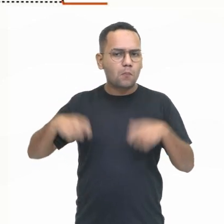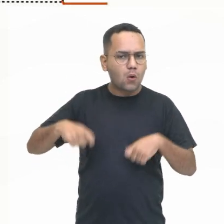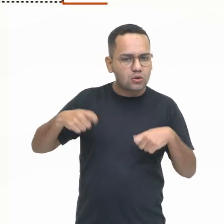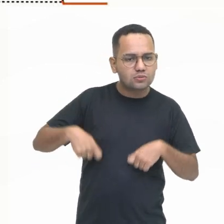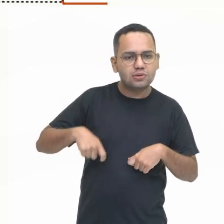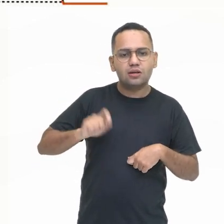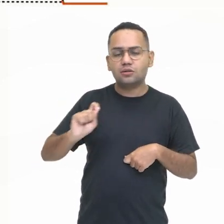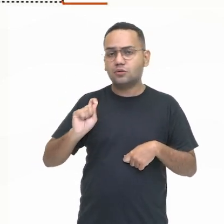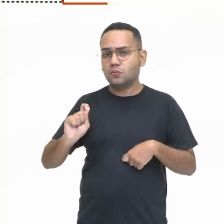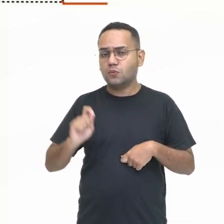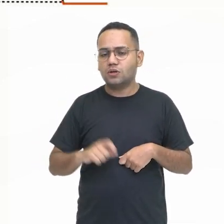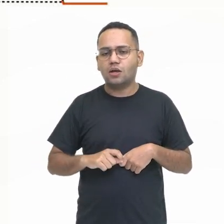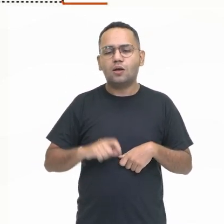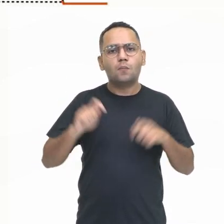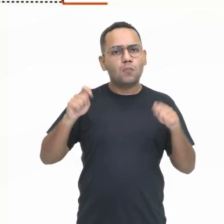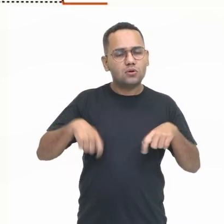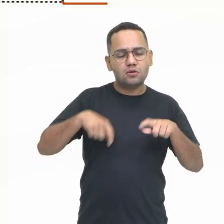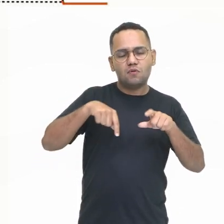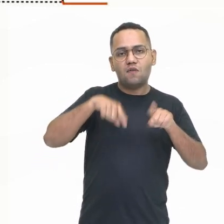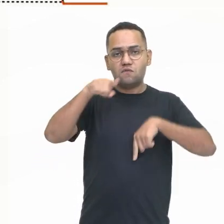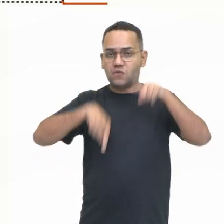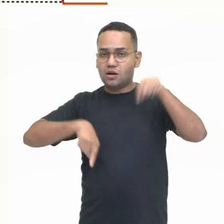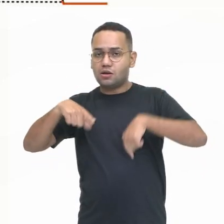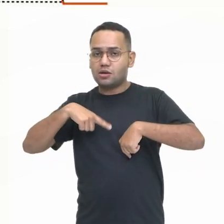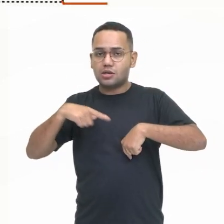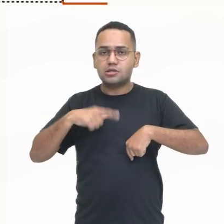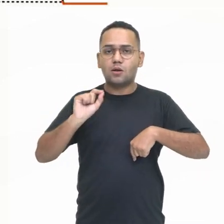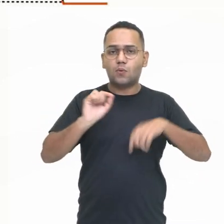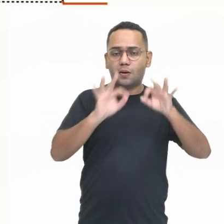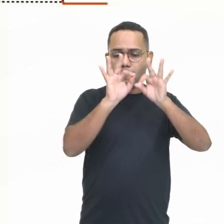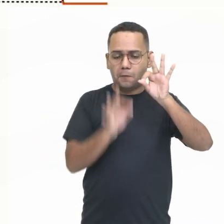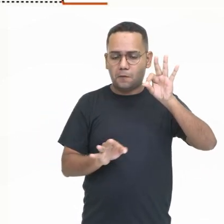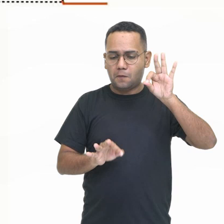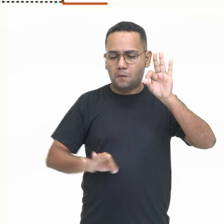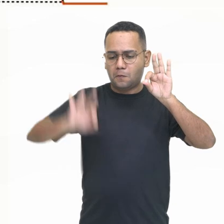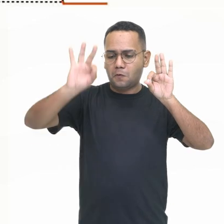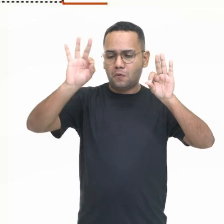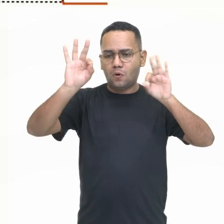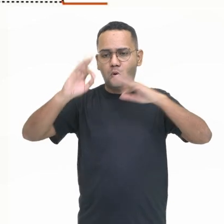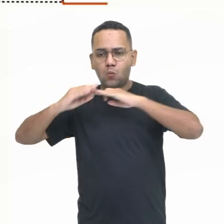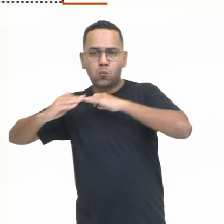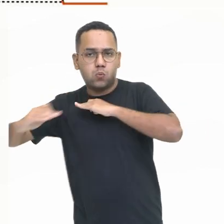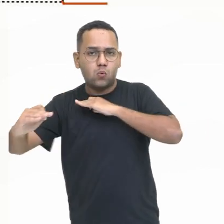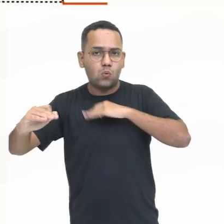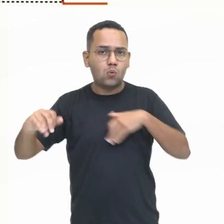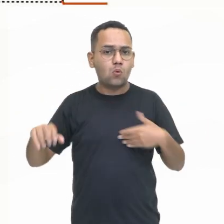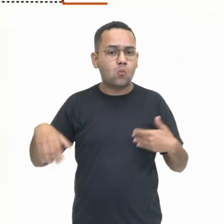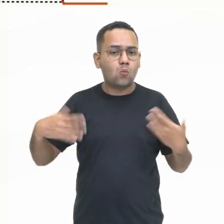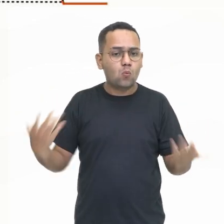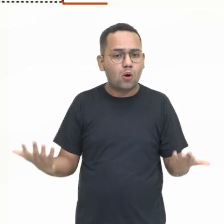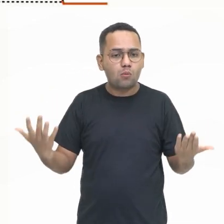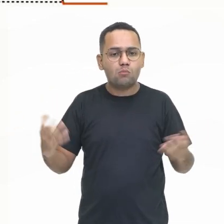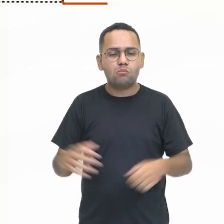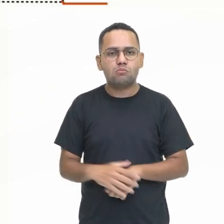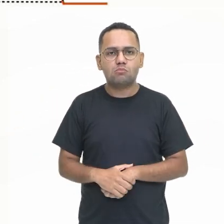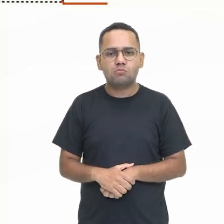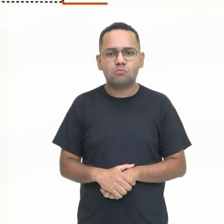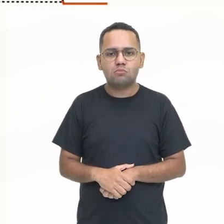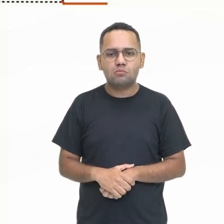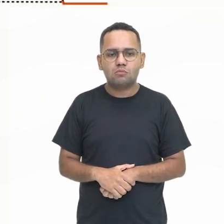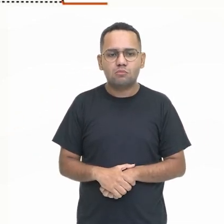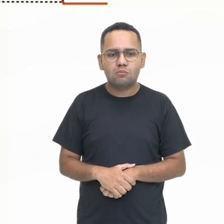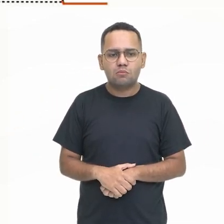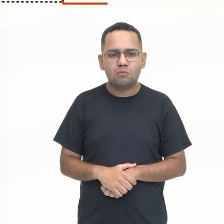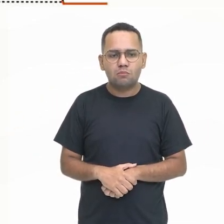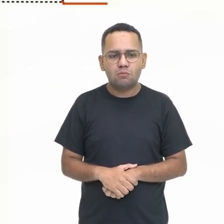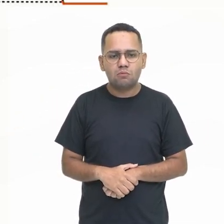e constante. Não é crescente nem decrescente, claro, a constante tem essa característica de ser nem crescente